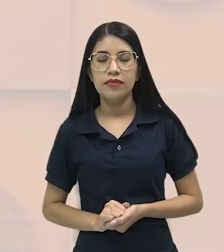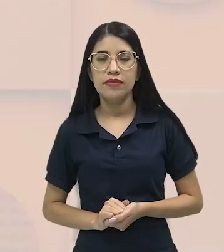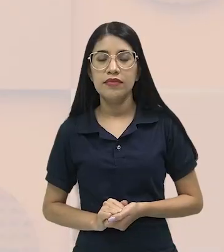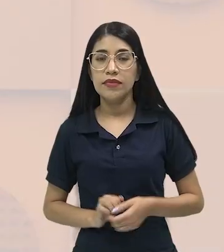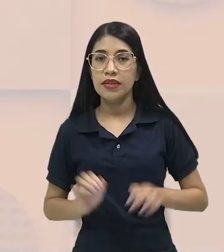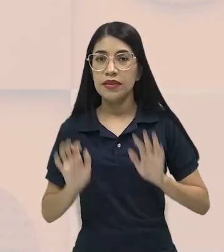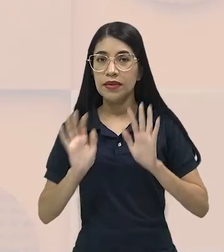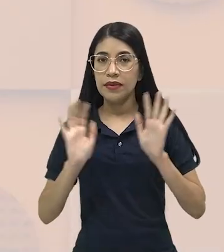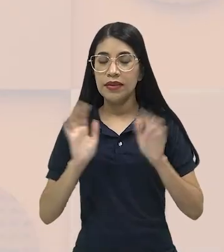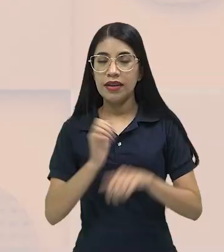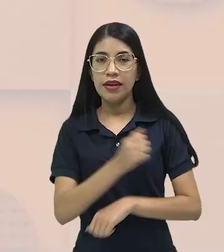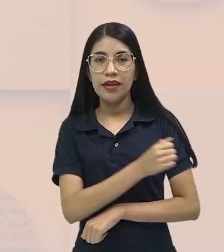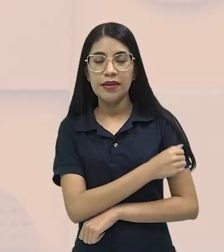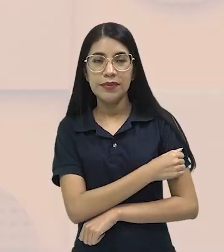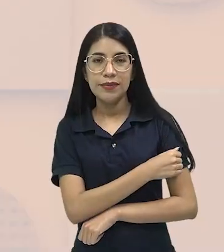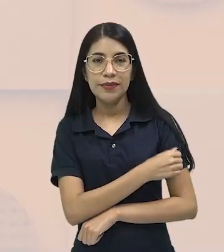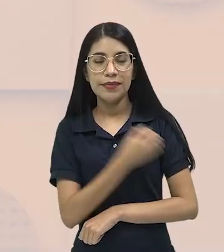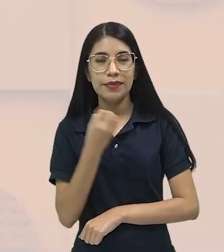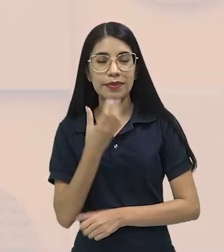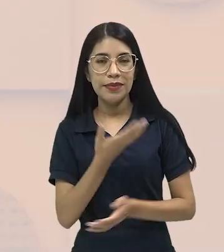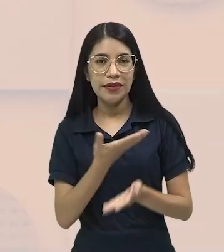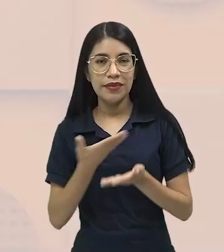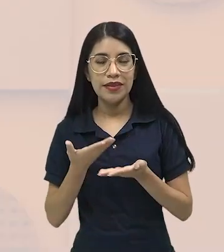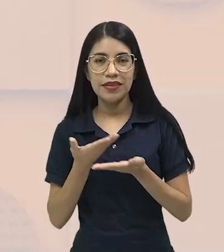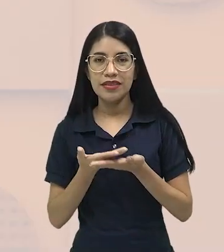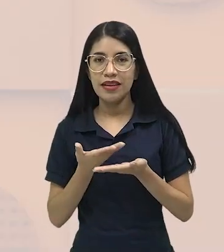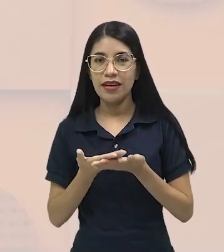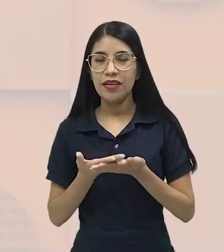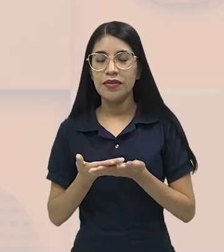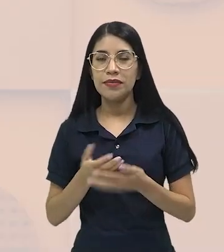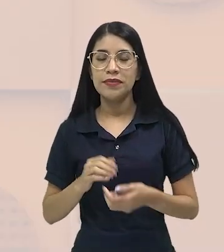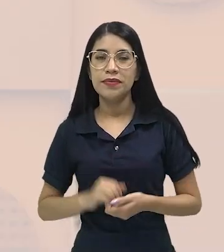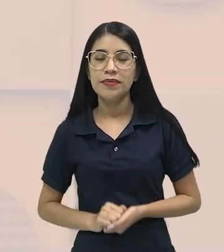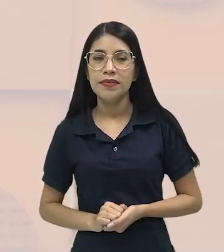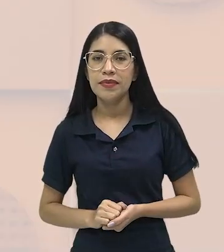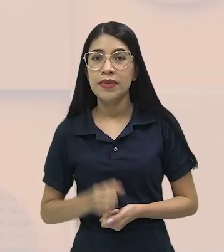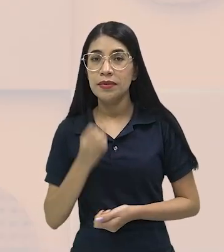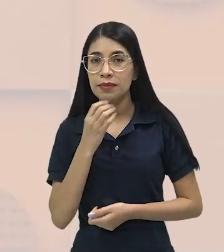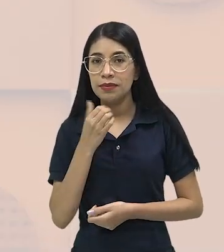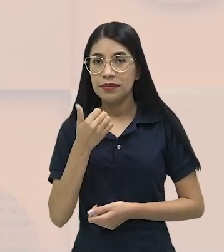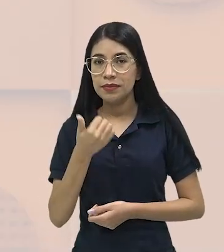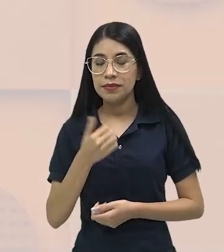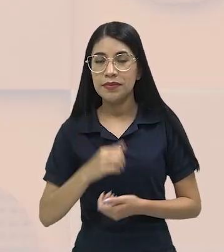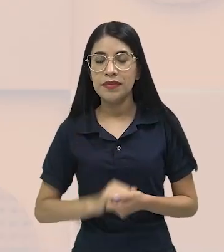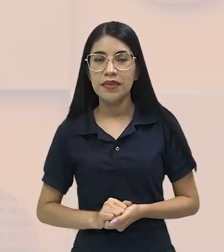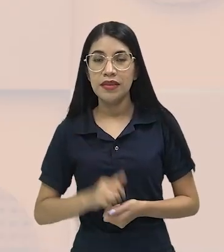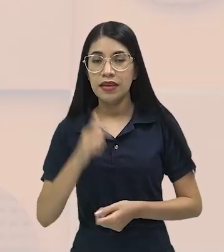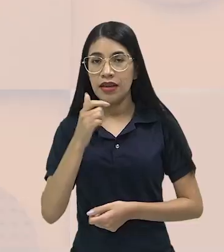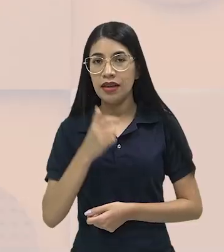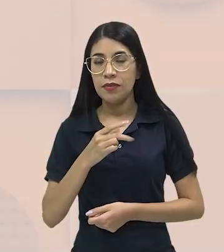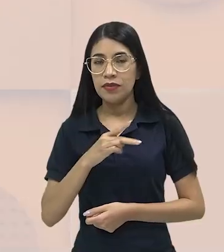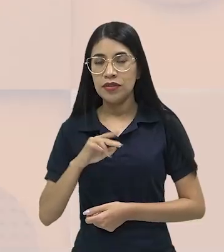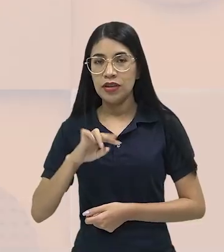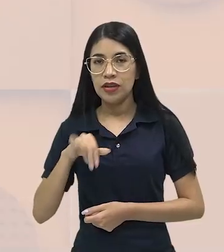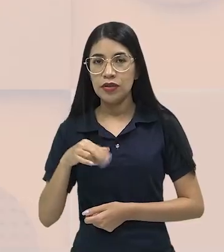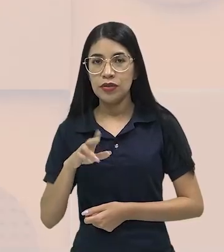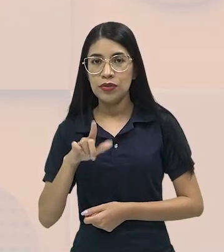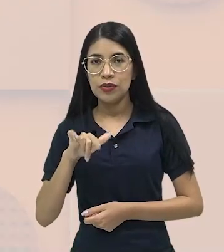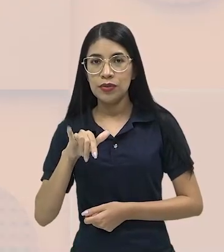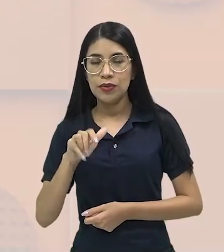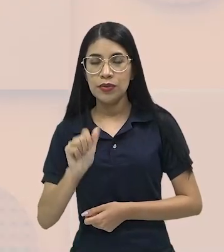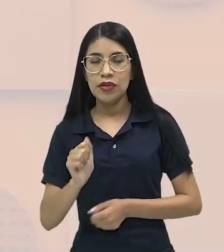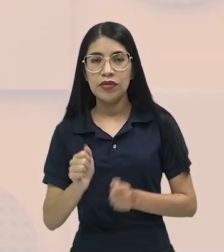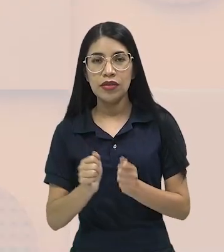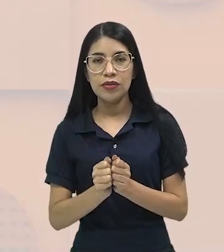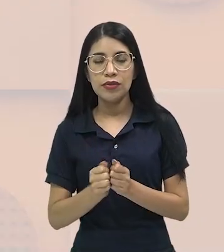Olá, alunos! Sejam muito bem-vindos a mais uma aula. Tudo bom com vocês? Eu sou a professora Júlia Nascimento e estarei